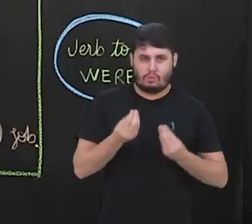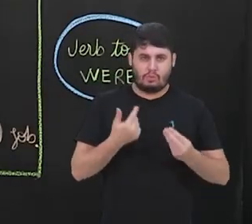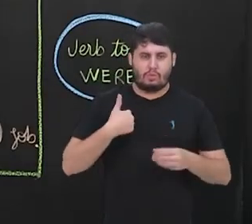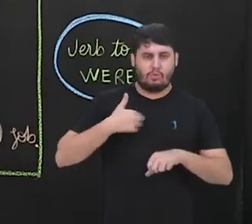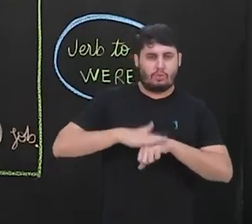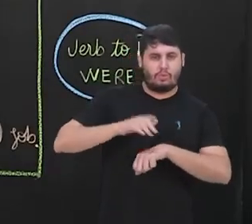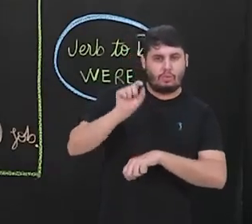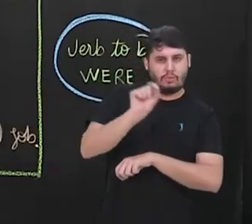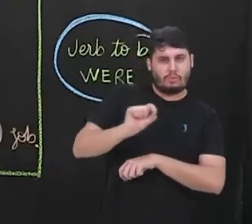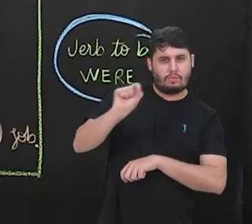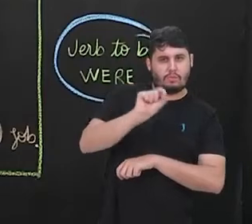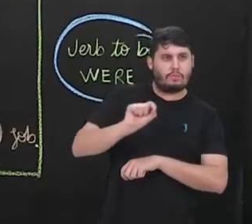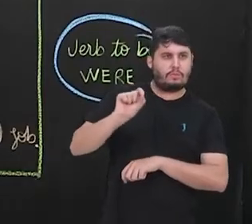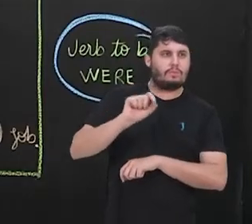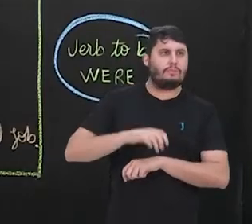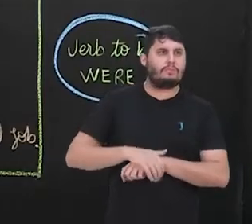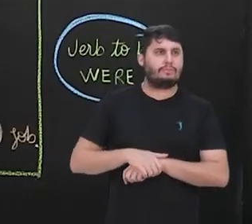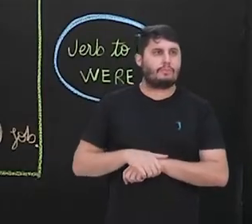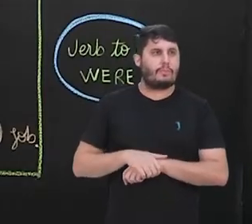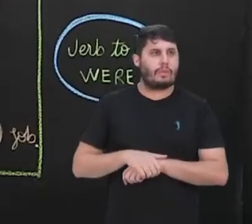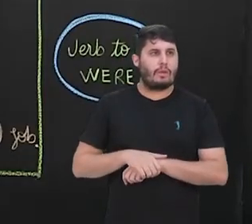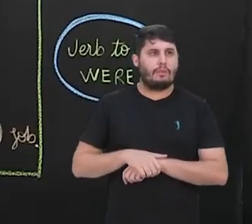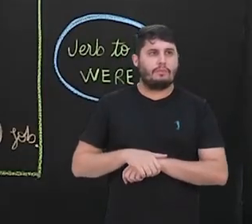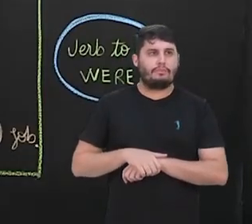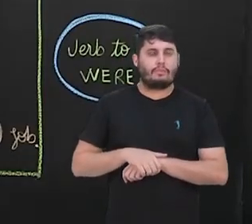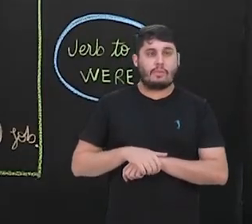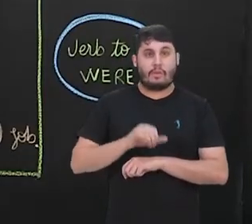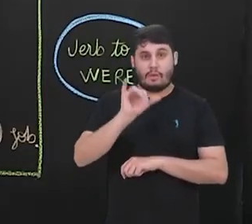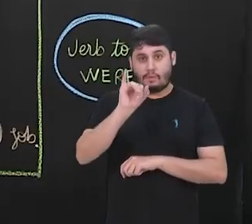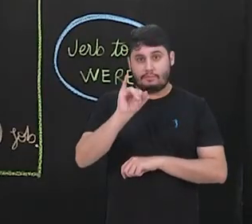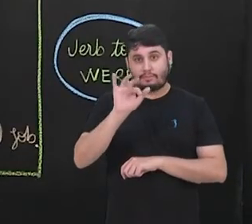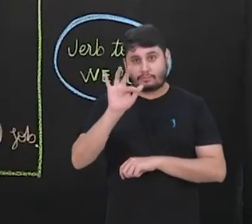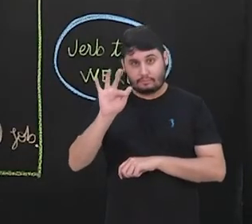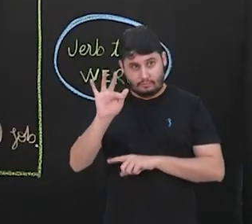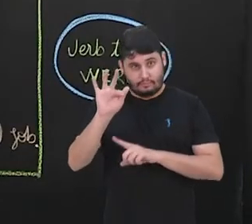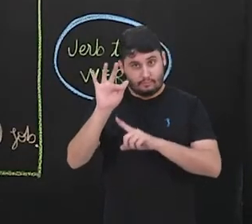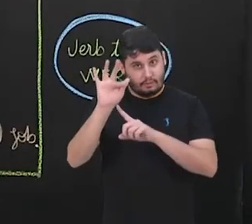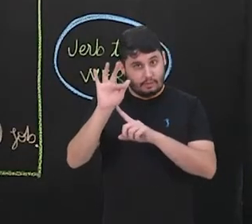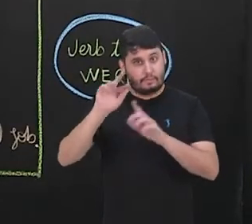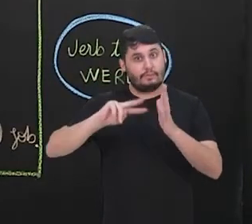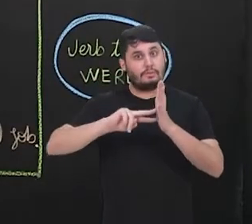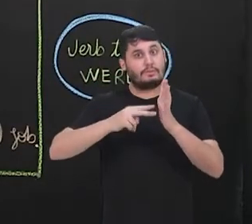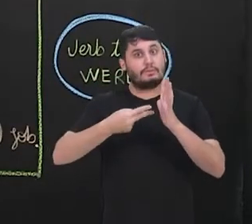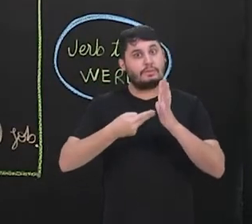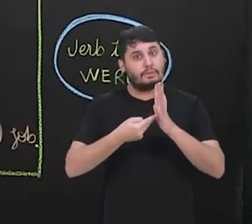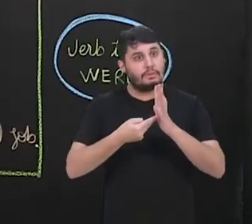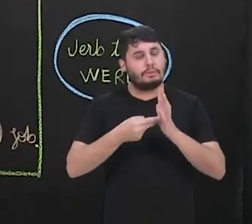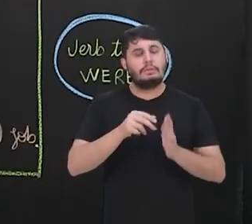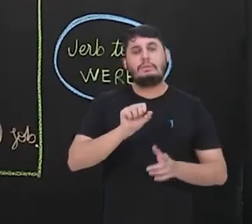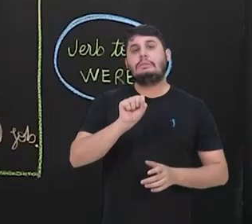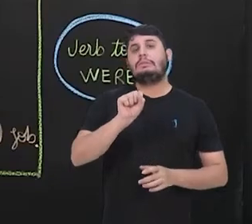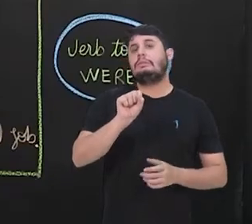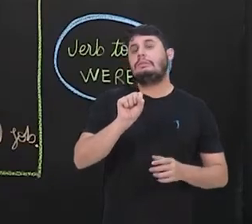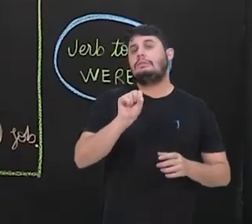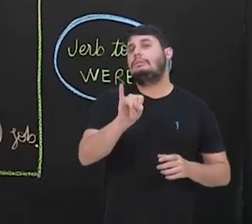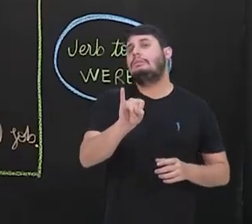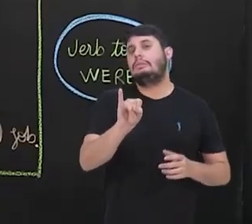giz, é o significado de if. If significa